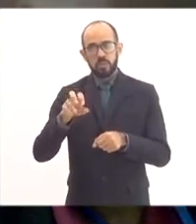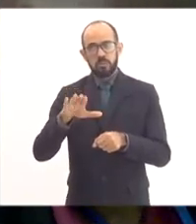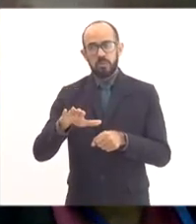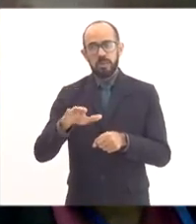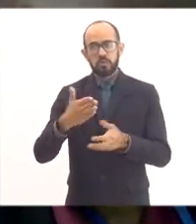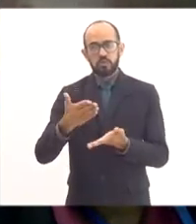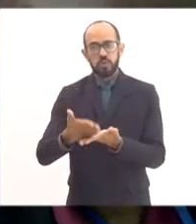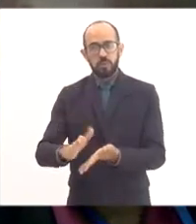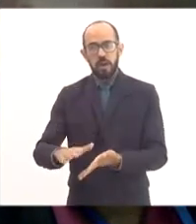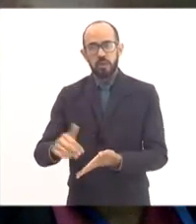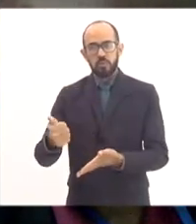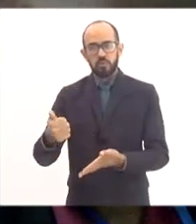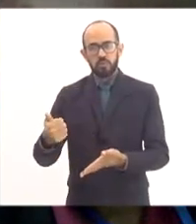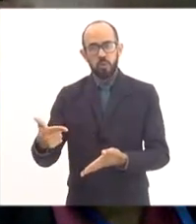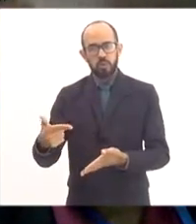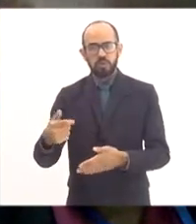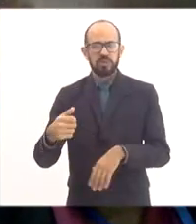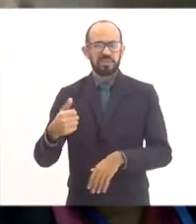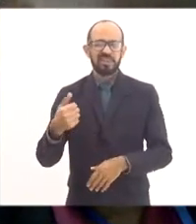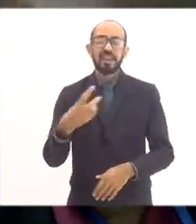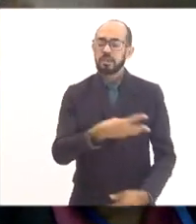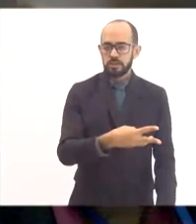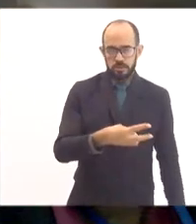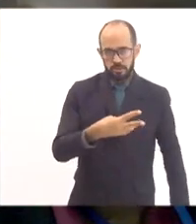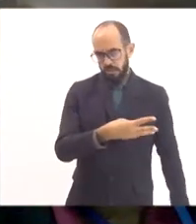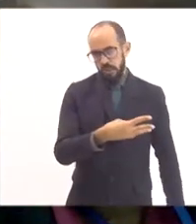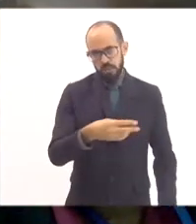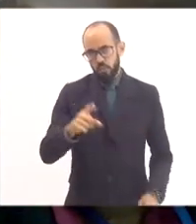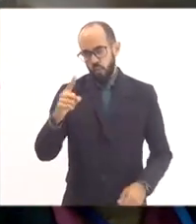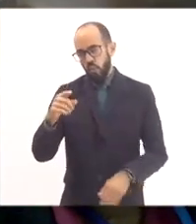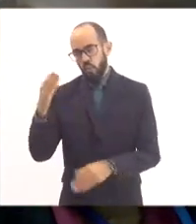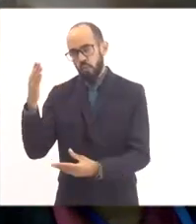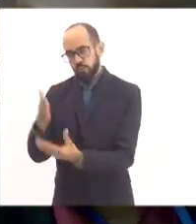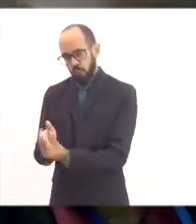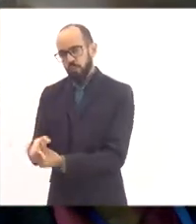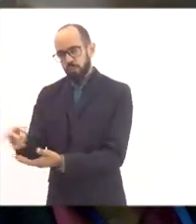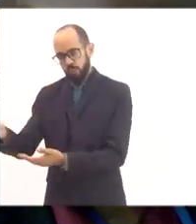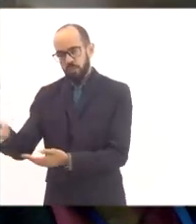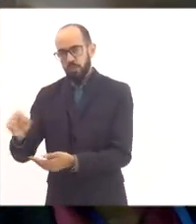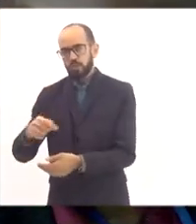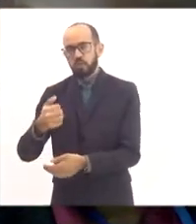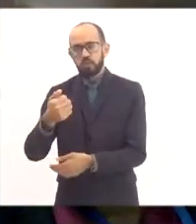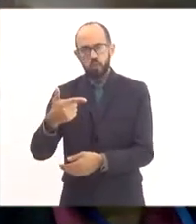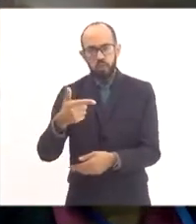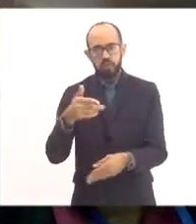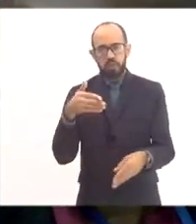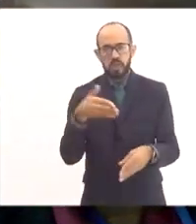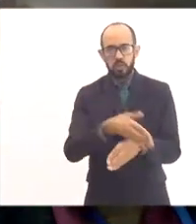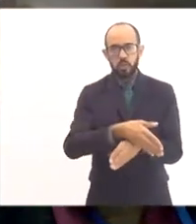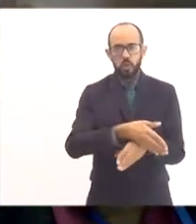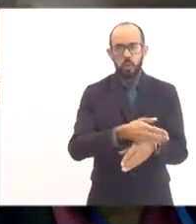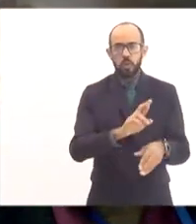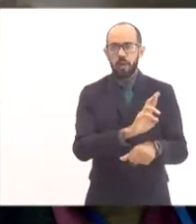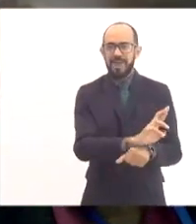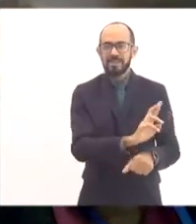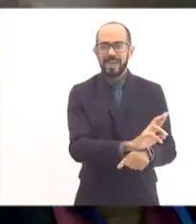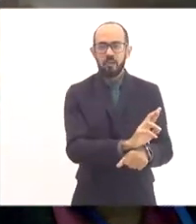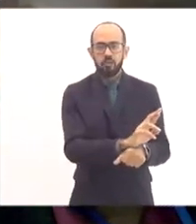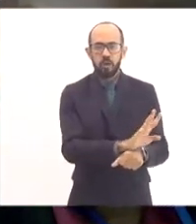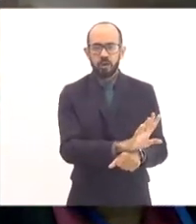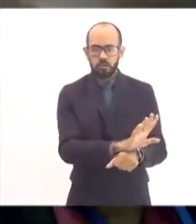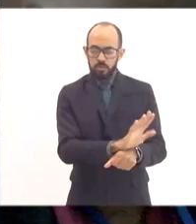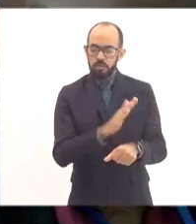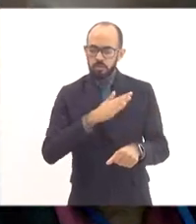sobraram 13, um entrou na justiça. 12 candidatos aprovados em cadastro reserva. Ah, mas não tem cadastro reserva.